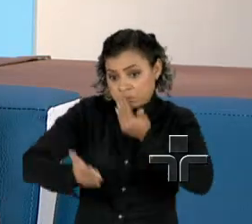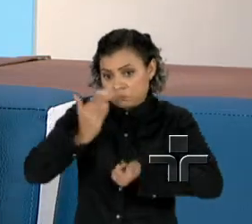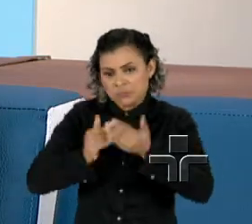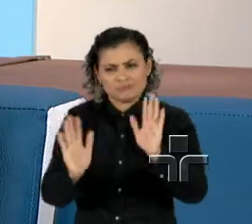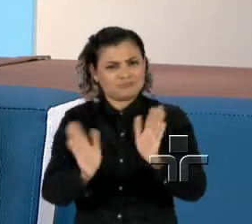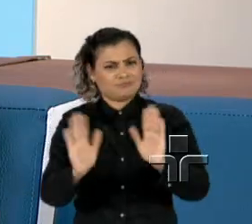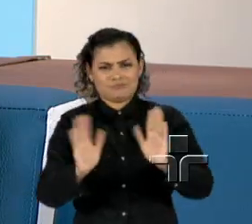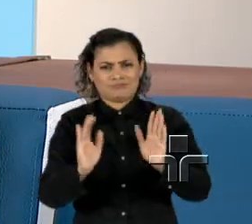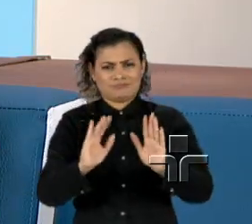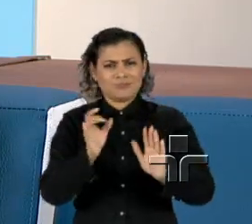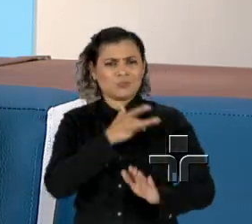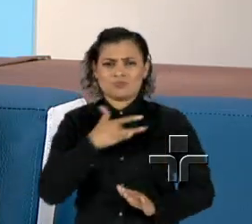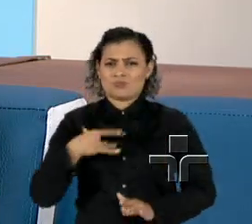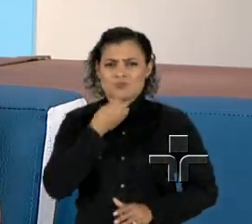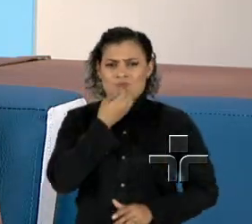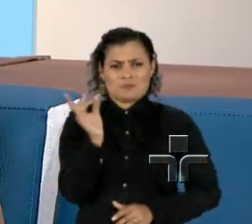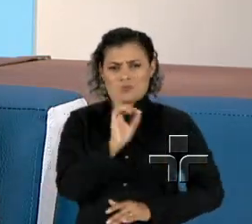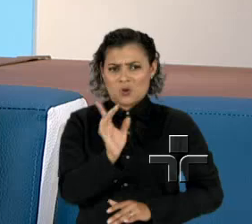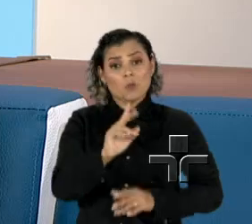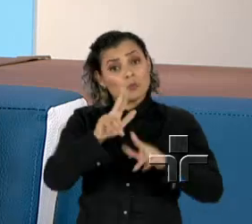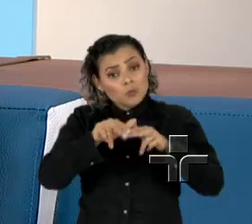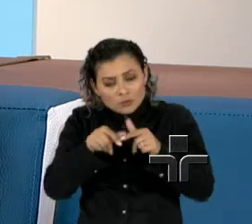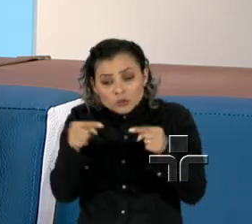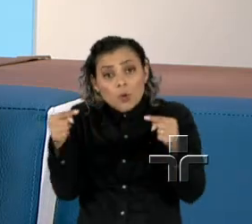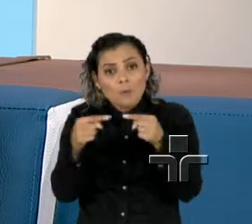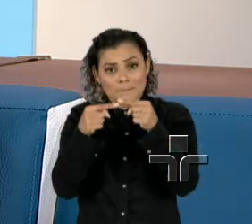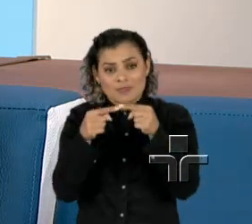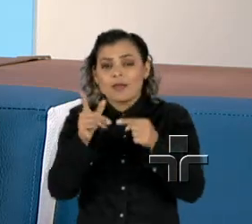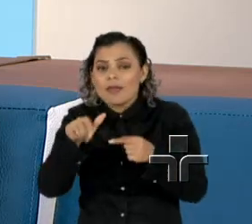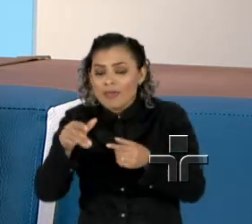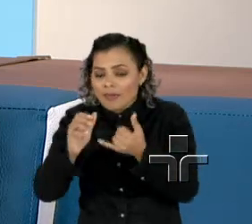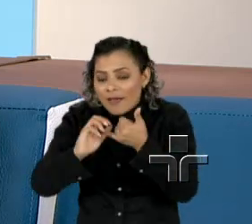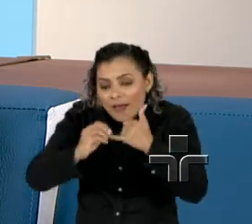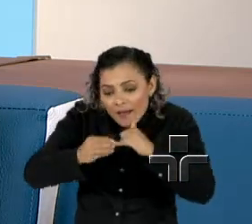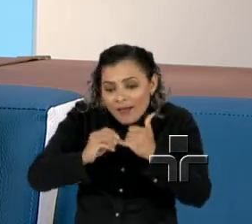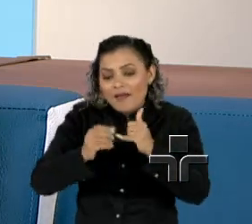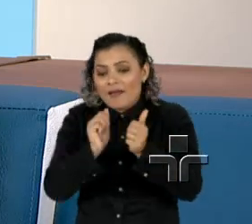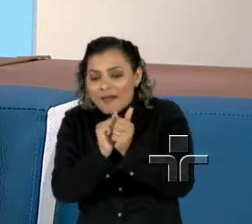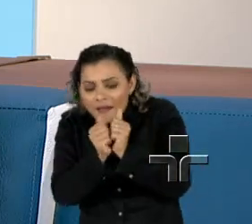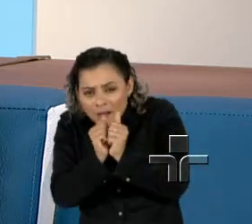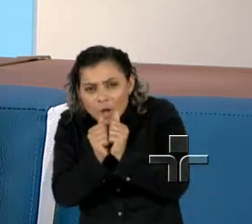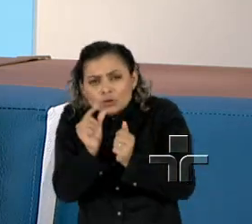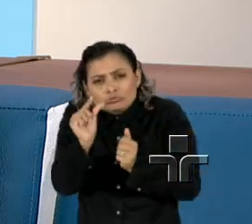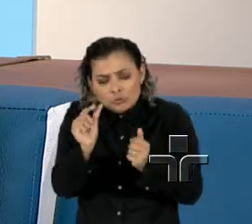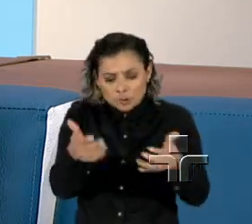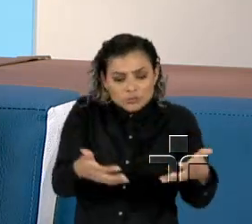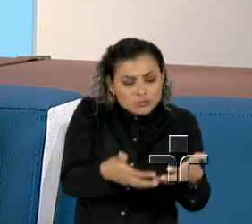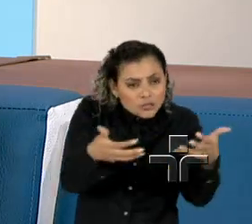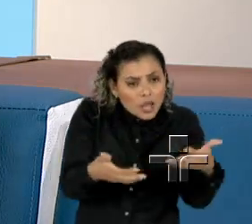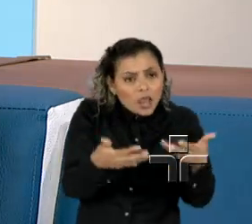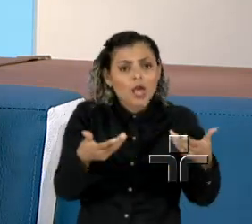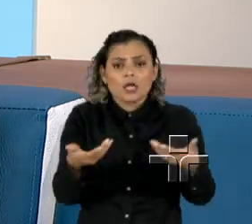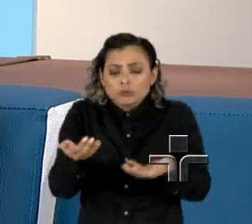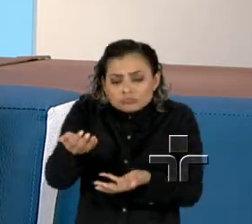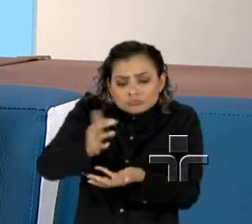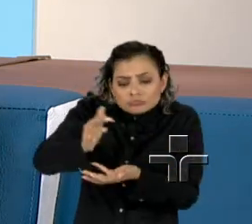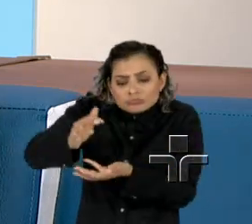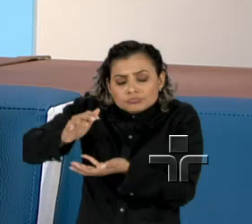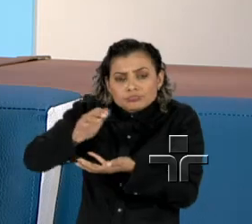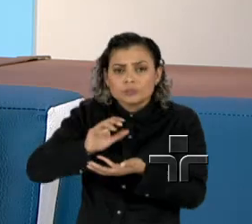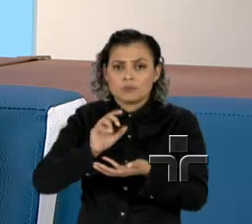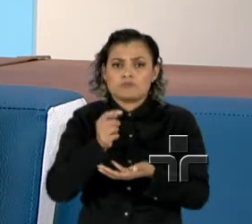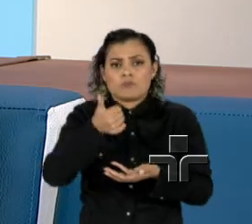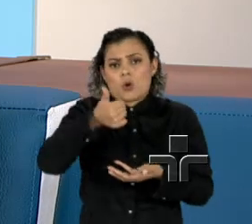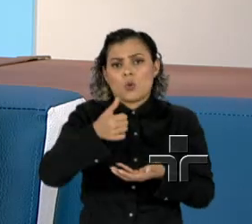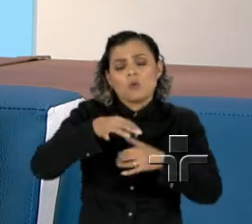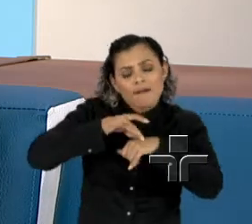vai engordando. E não é saudável, né? Então, tem porções. Então, é o arroz, feijão, um legume, é uma verdura...